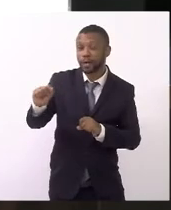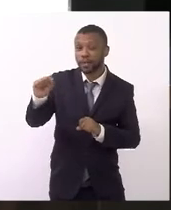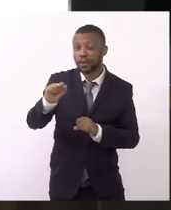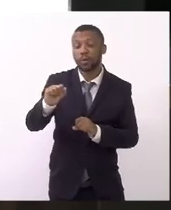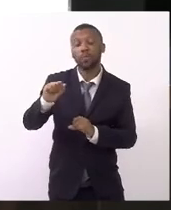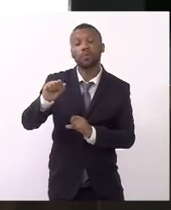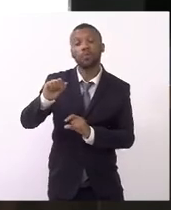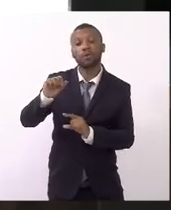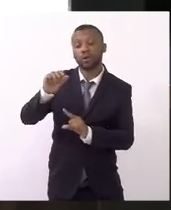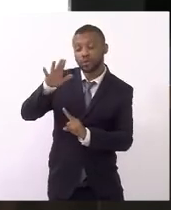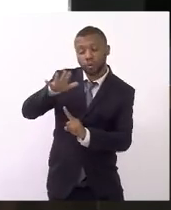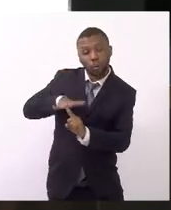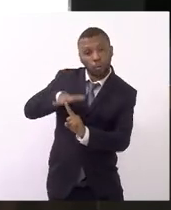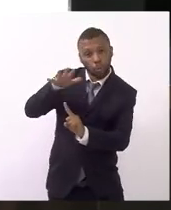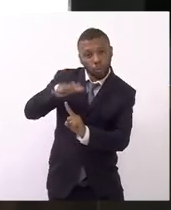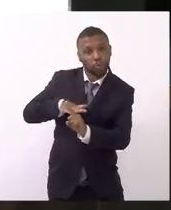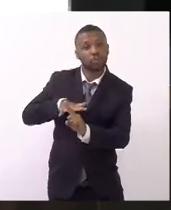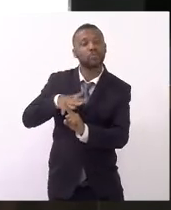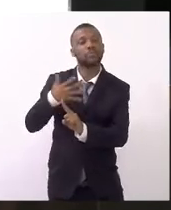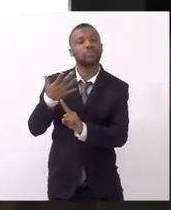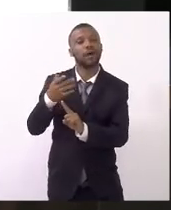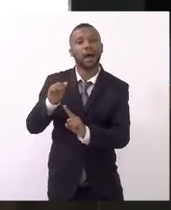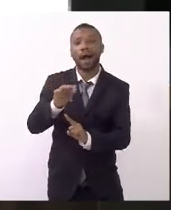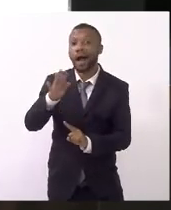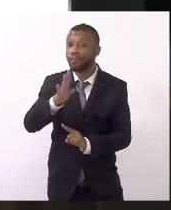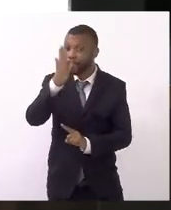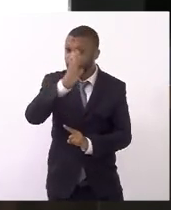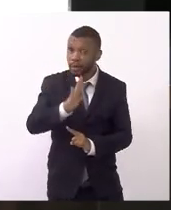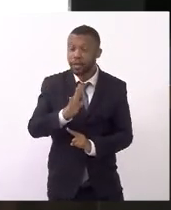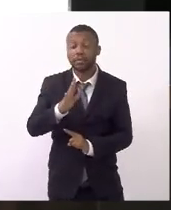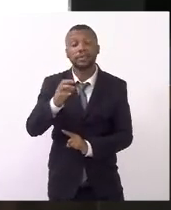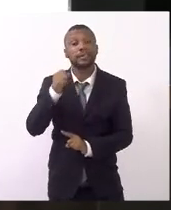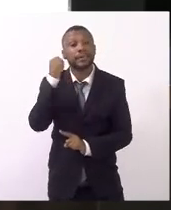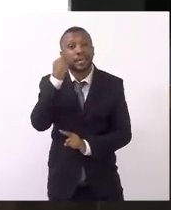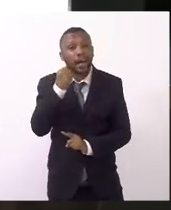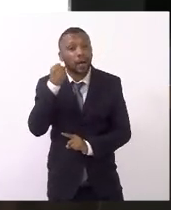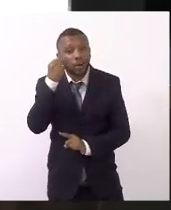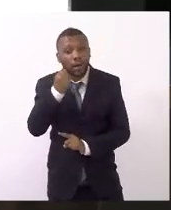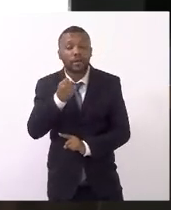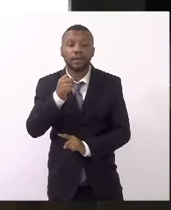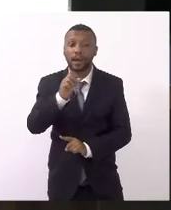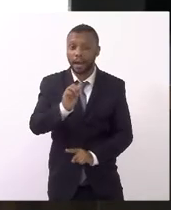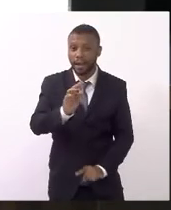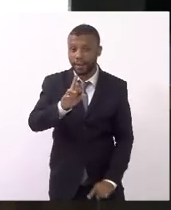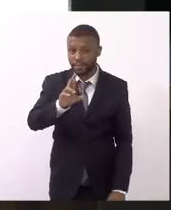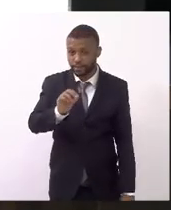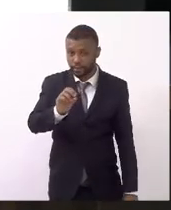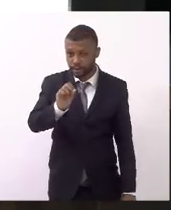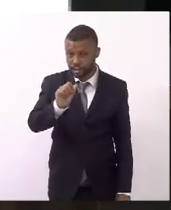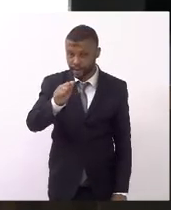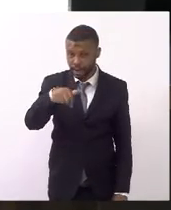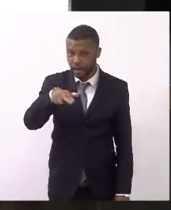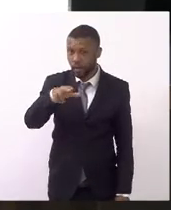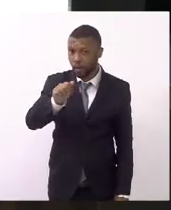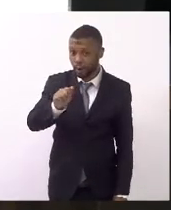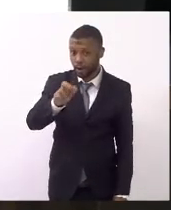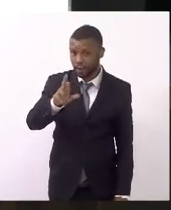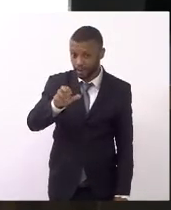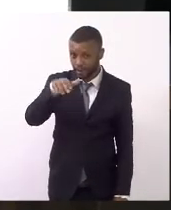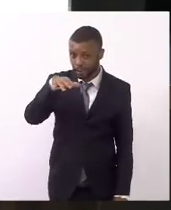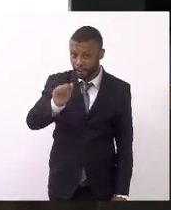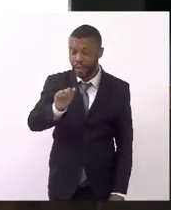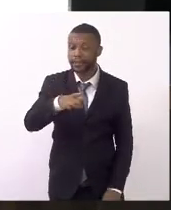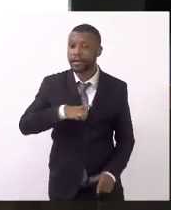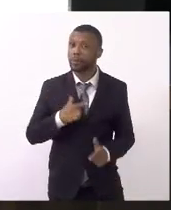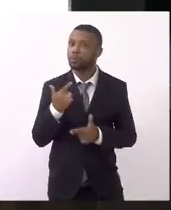cultos afro-brasileiros de Saquarema afros Acqua que tem atividade de organizações